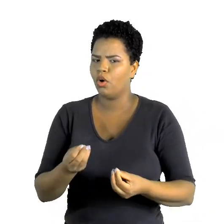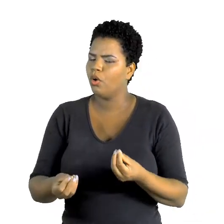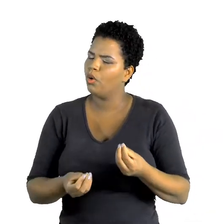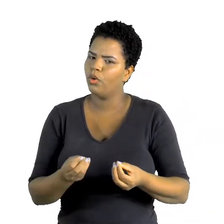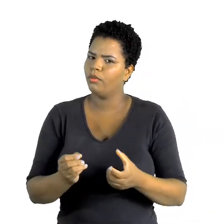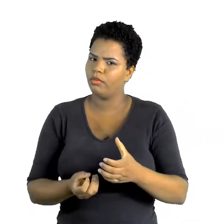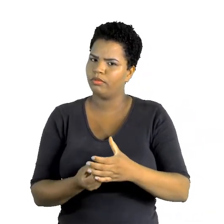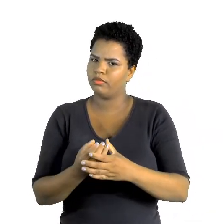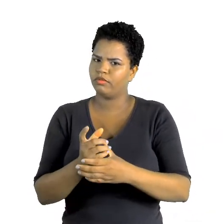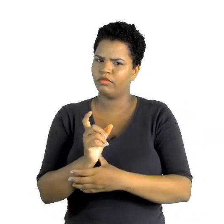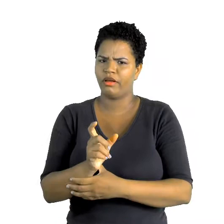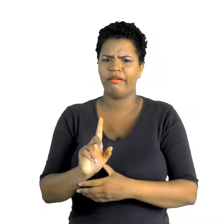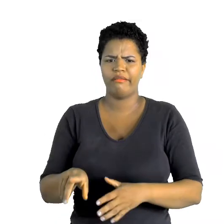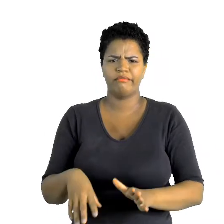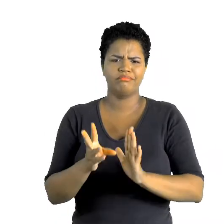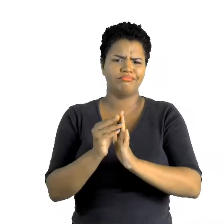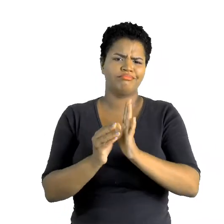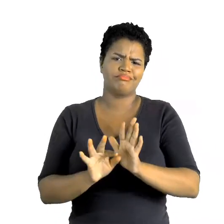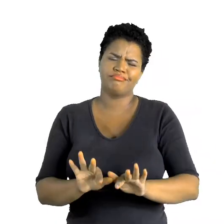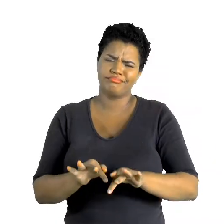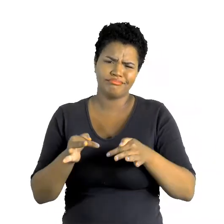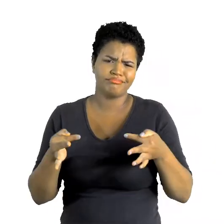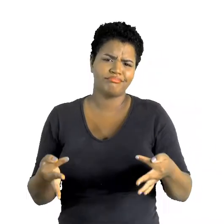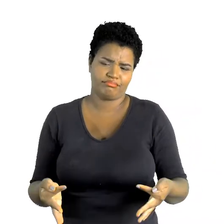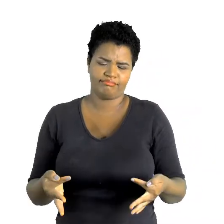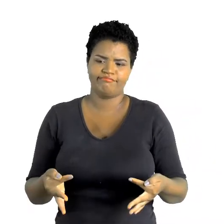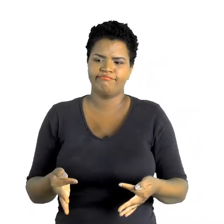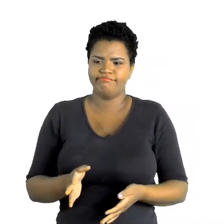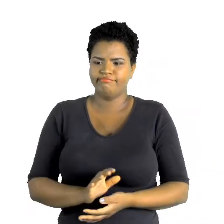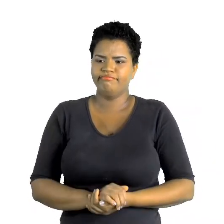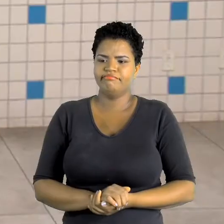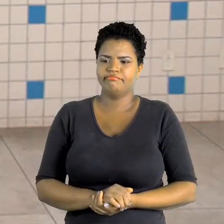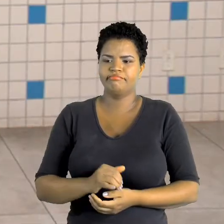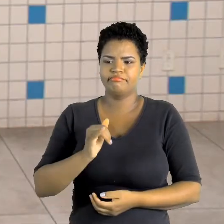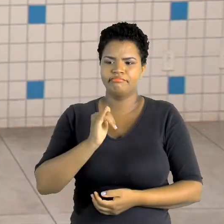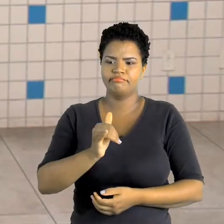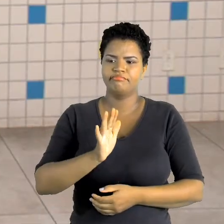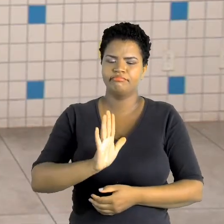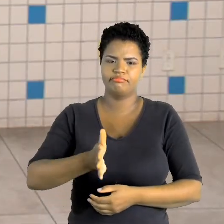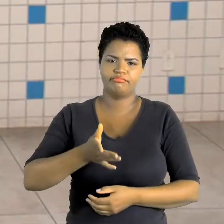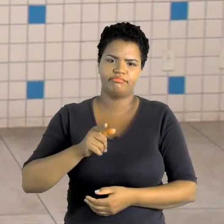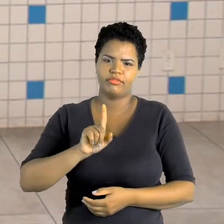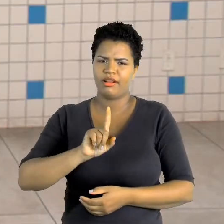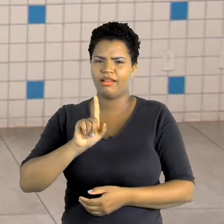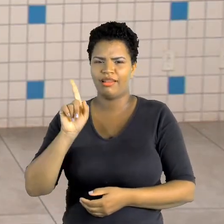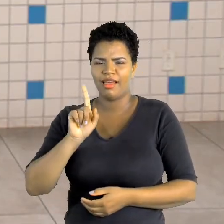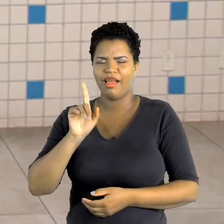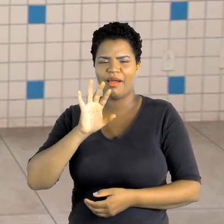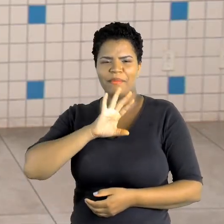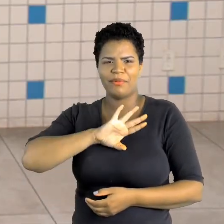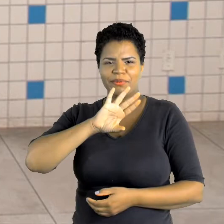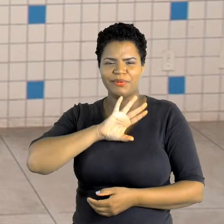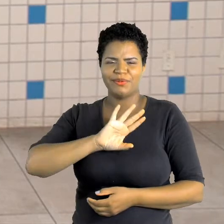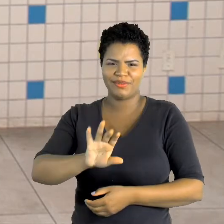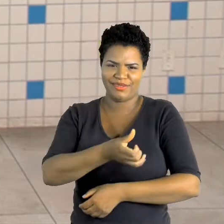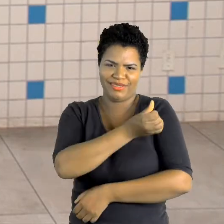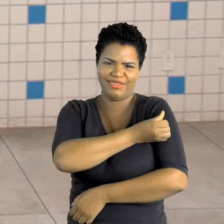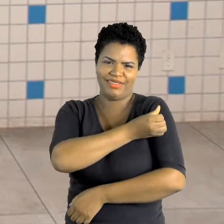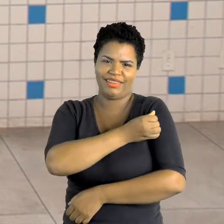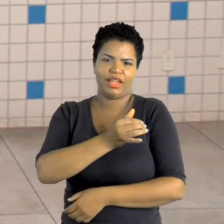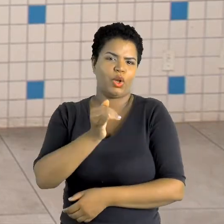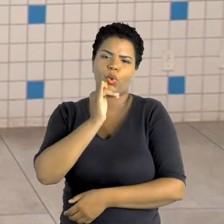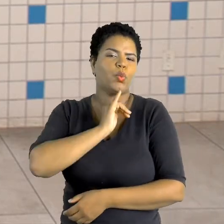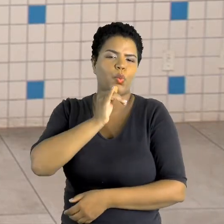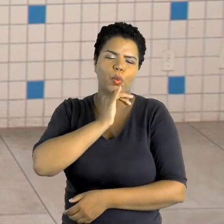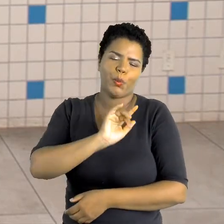é um conteúdo bem simples mesmo. Como eu falei, vocês viram lá na língua portuguesa no 6º ano e não é à toa, porque no